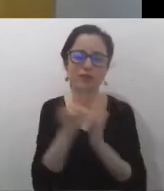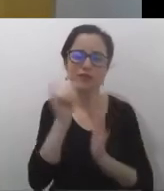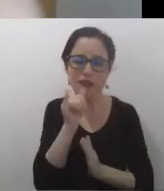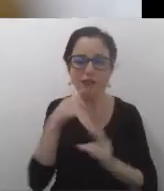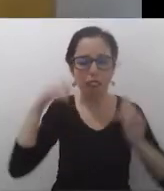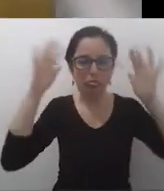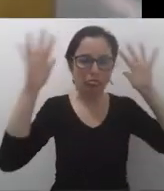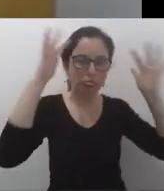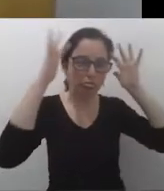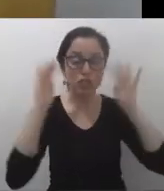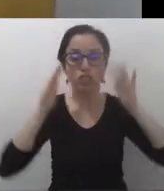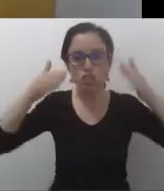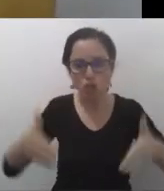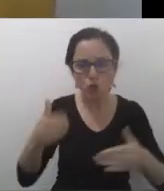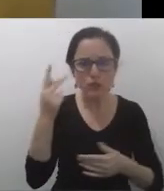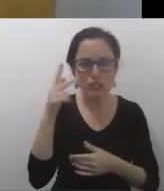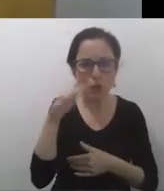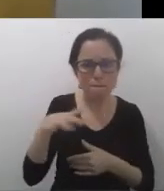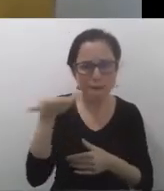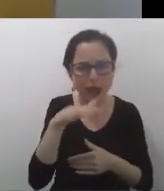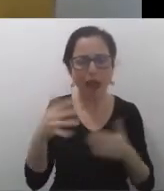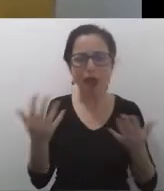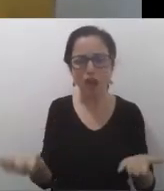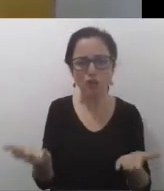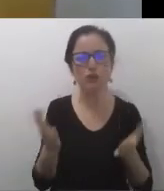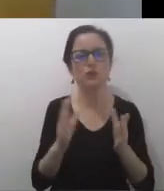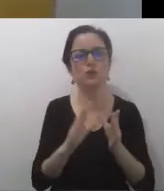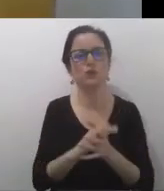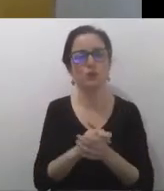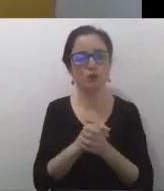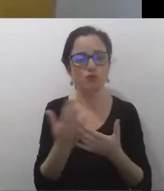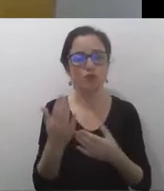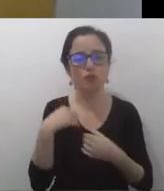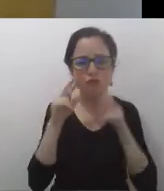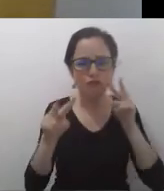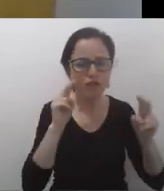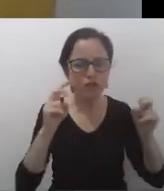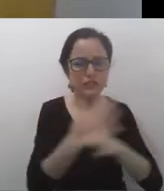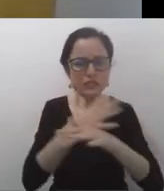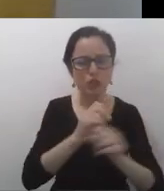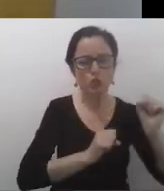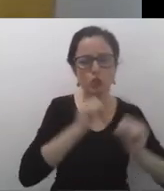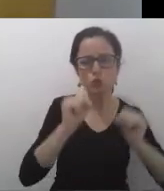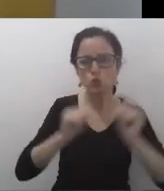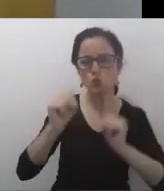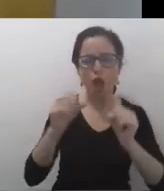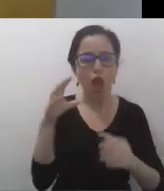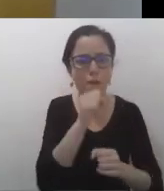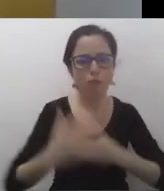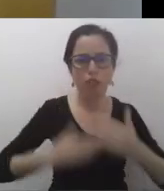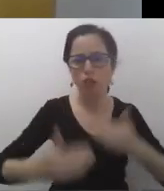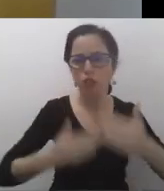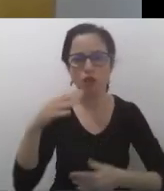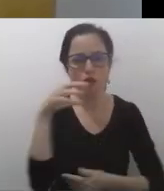acho que isso estava na cabeça de quem estava aqui chegando em São Paulo, vendo uma cidade se industrializando